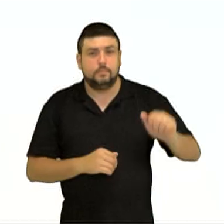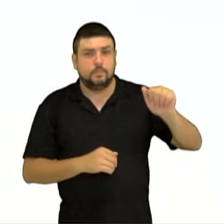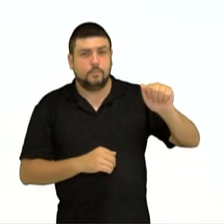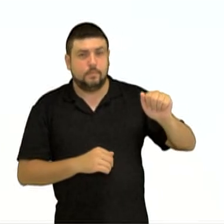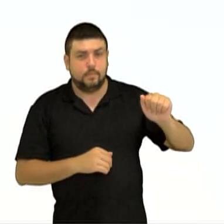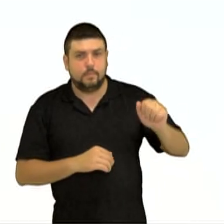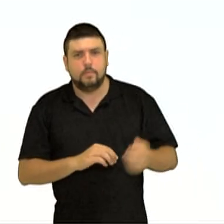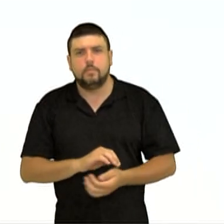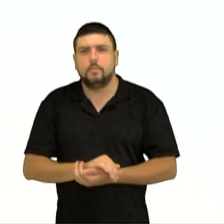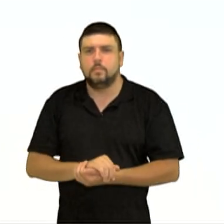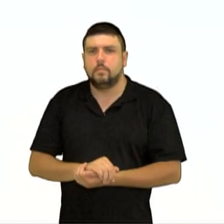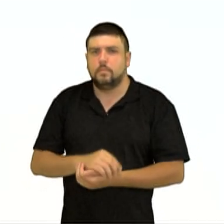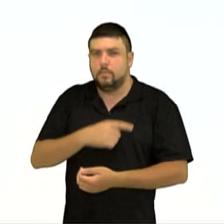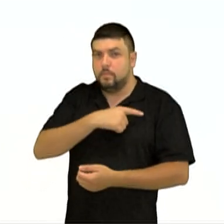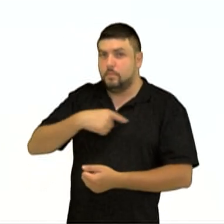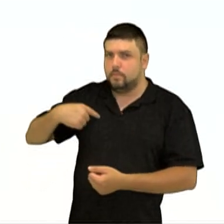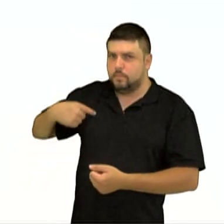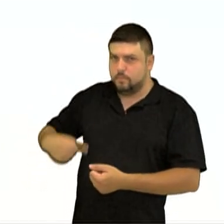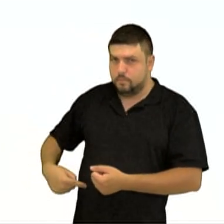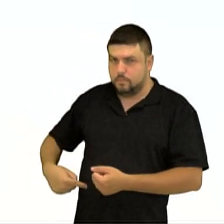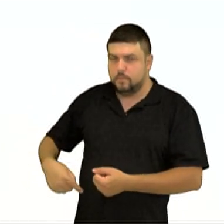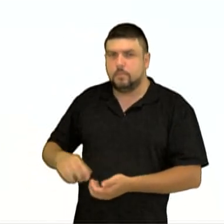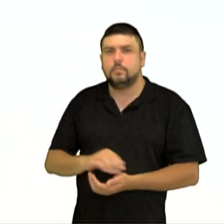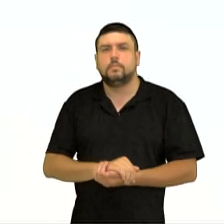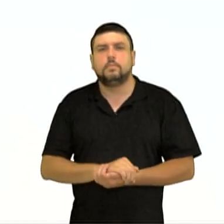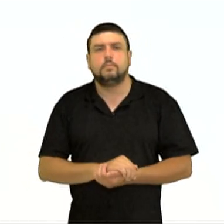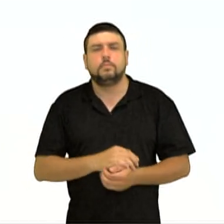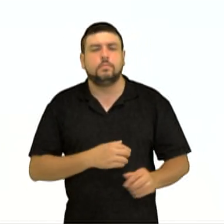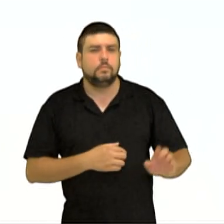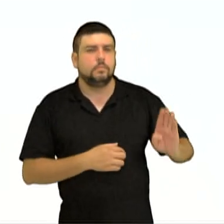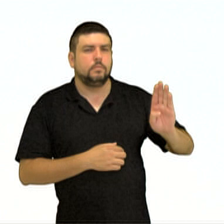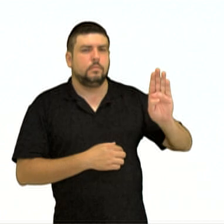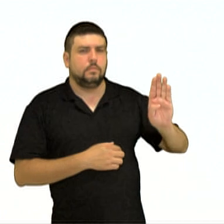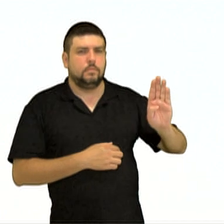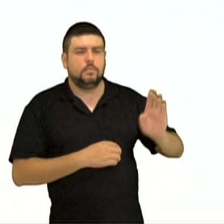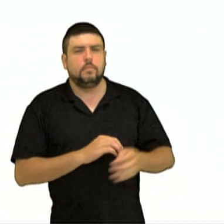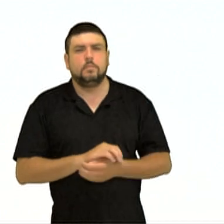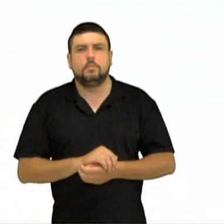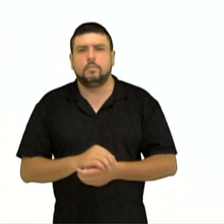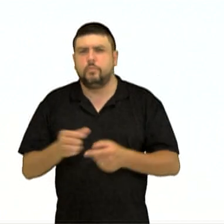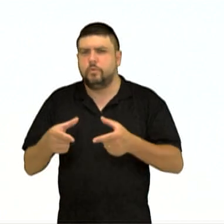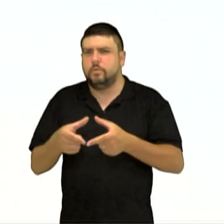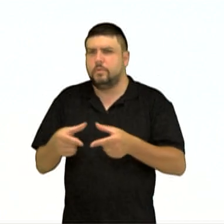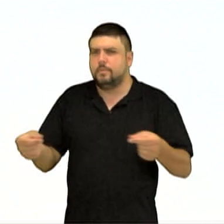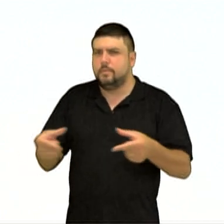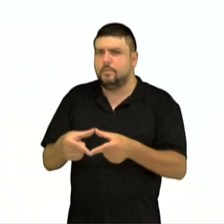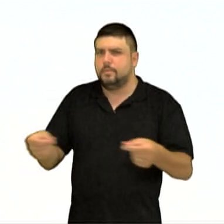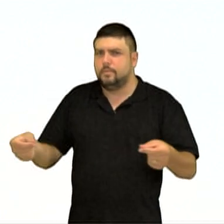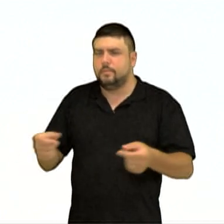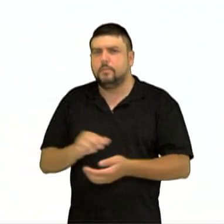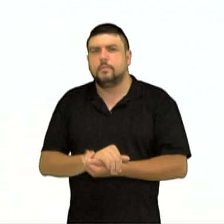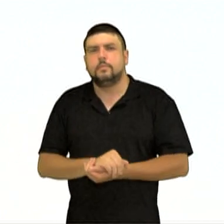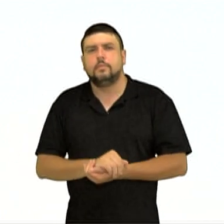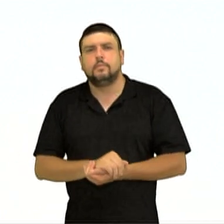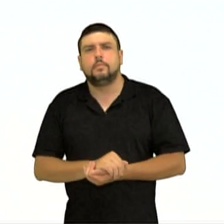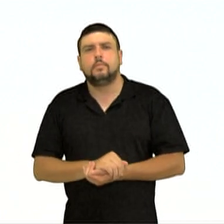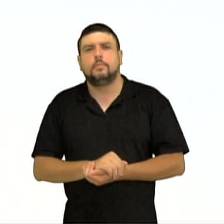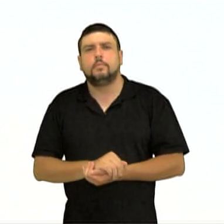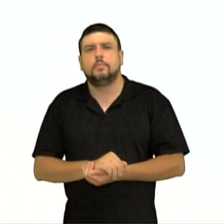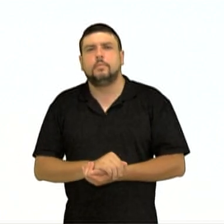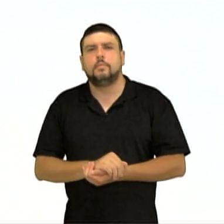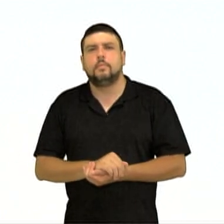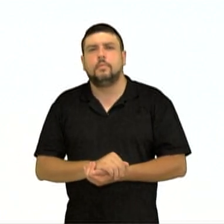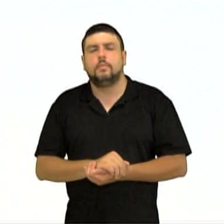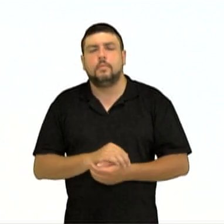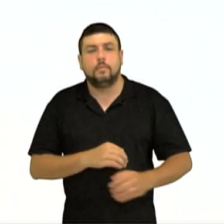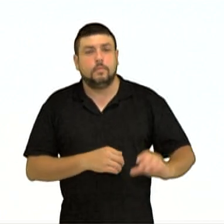Será que foi na China? Letra B. Será que foi no Japão? Ou você acha que é a